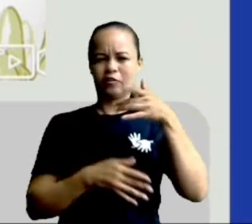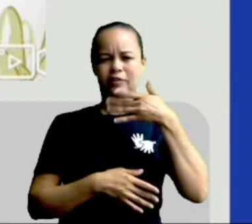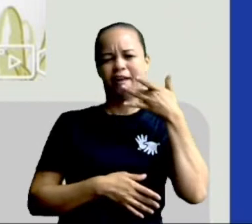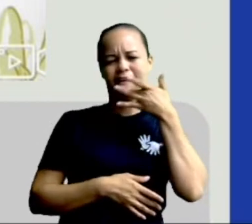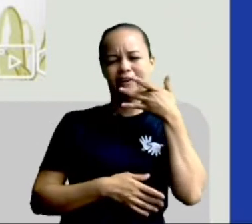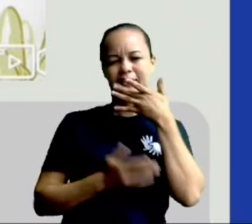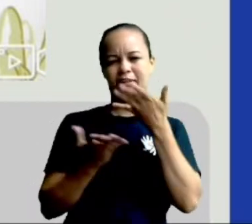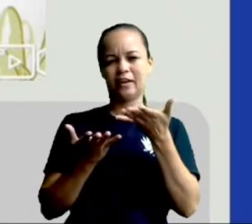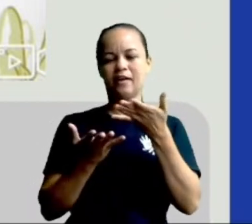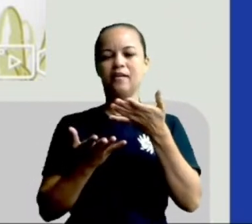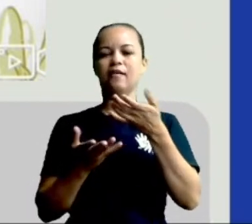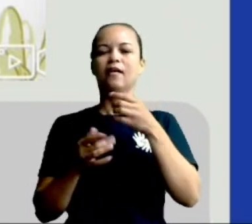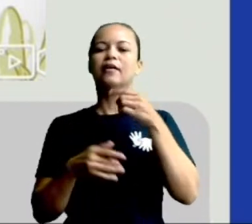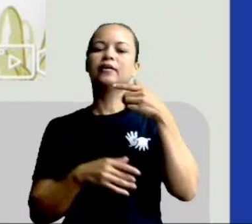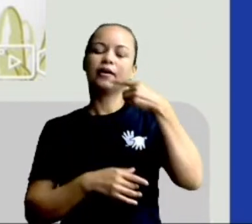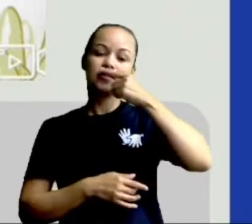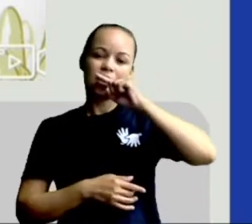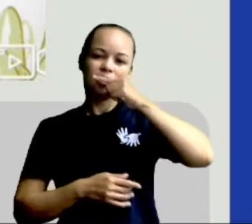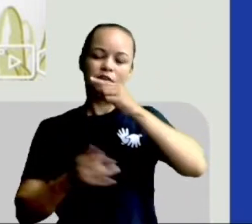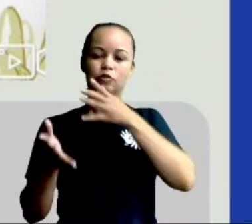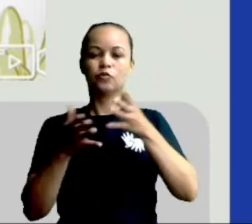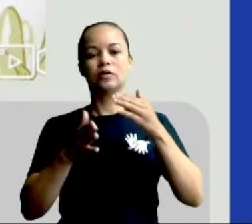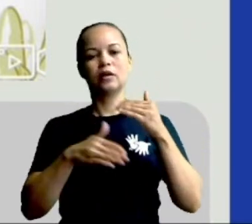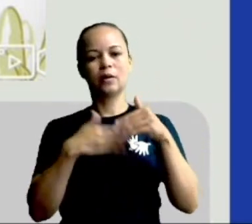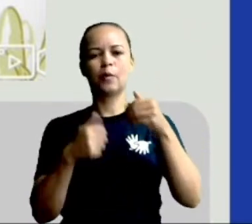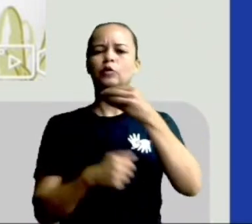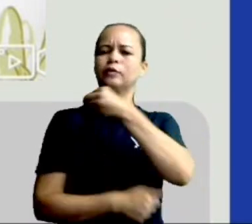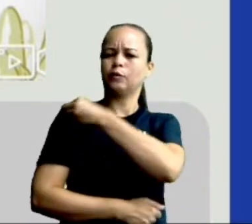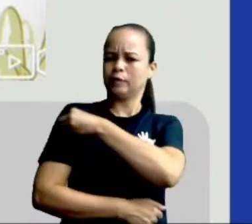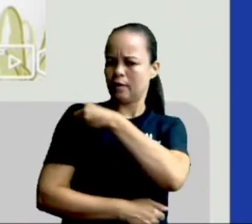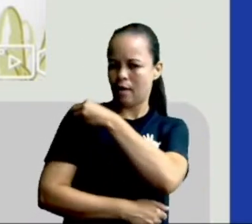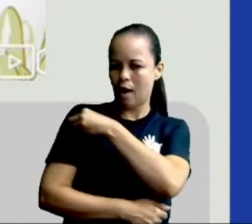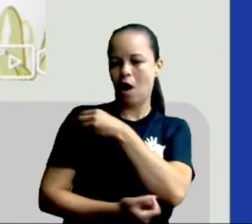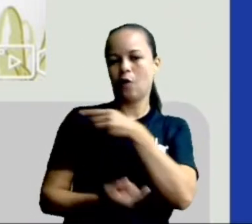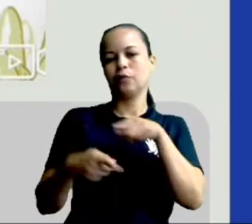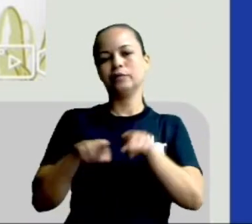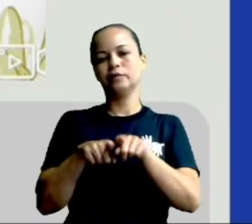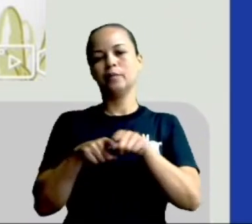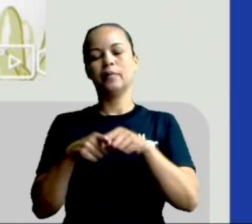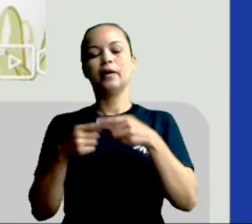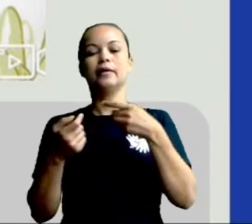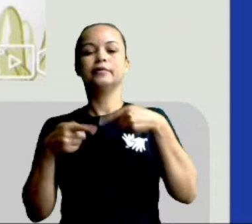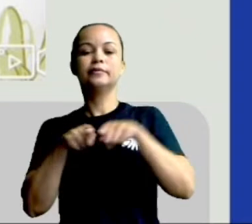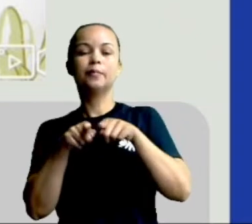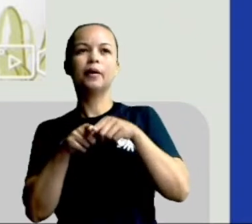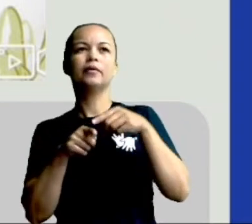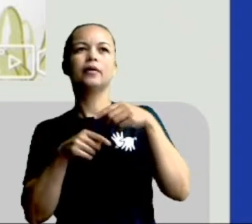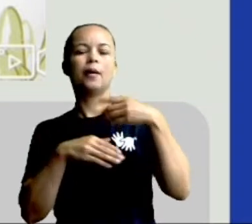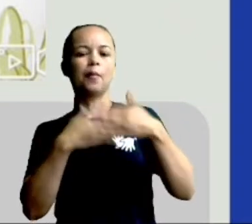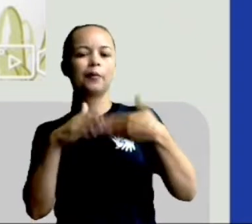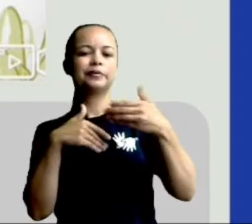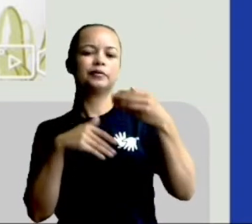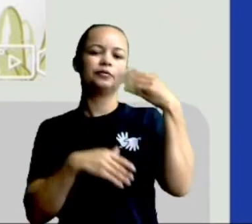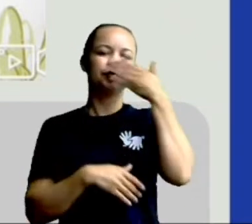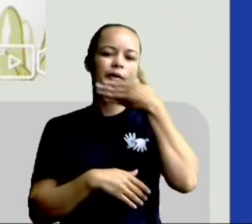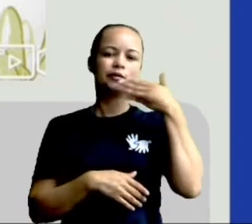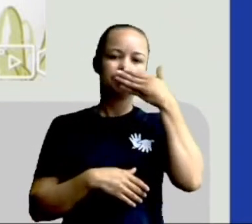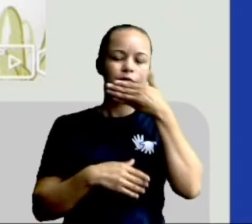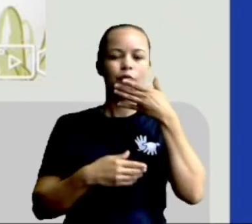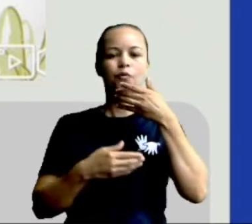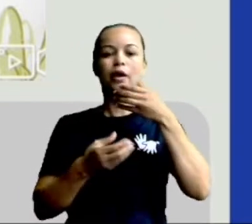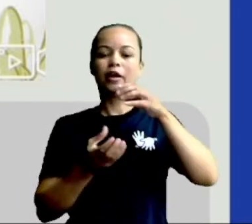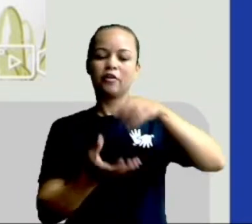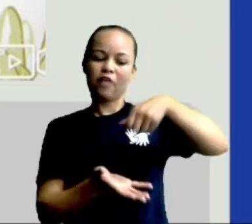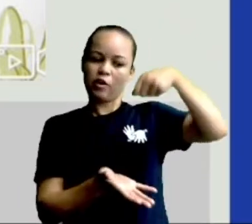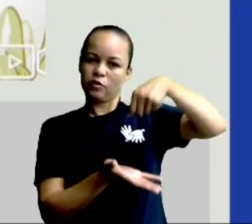A cana-de-açúcar também serve na produção de álcool, também serve na produção do açúcar. O açúcar que vai naquele